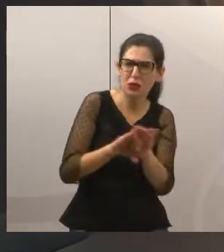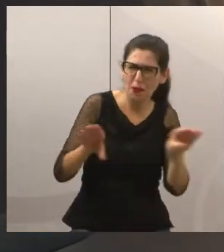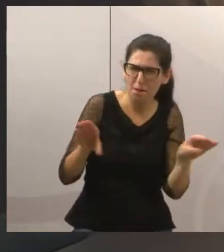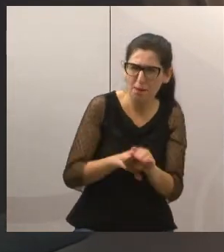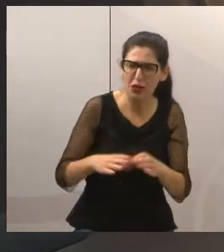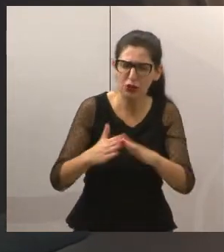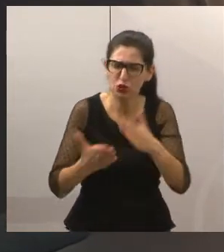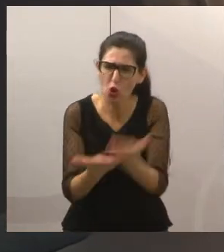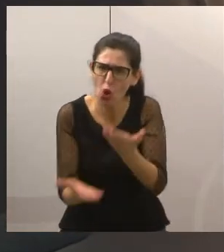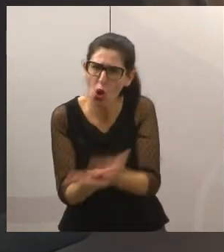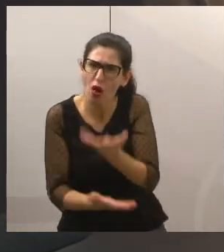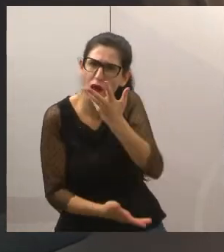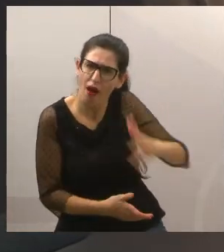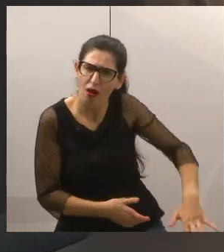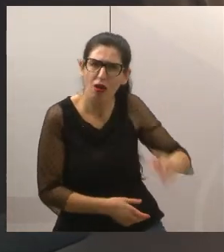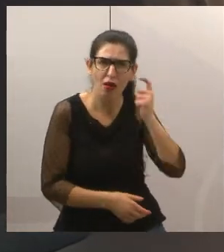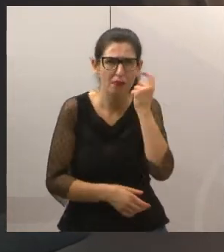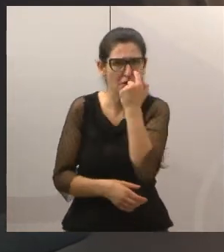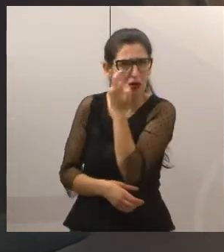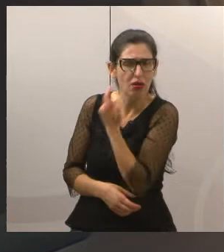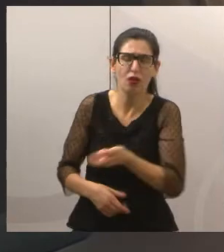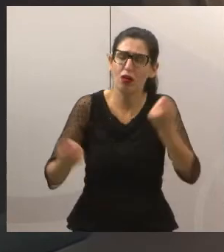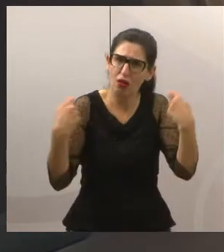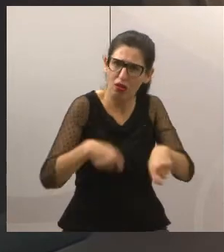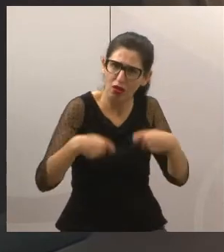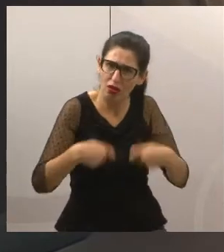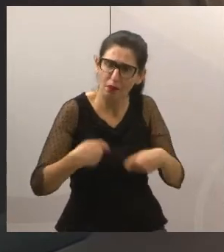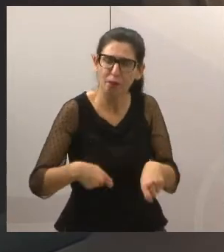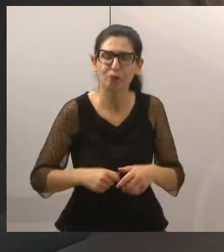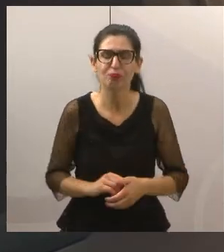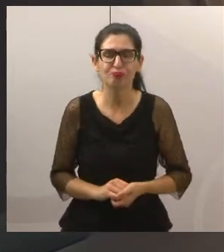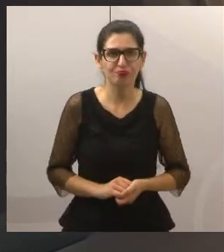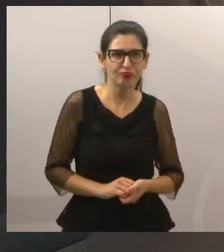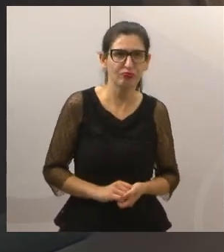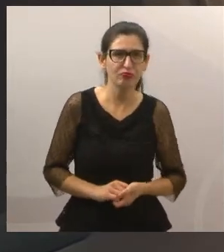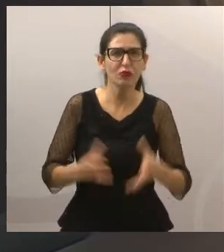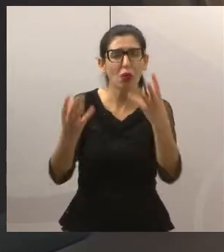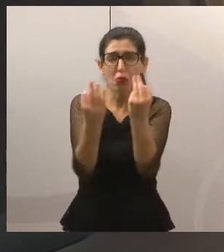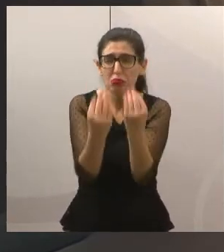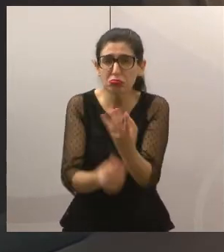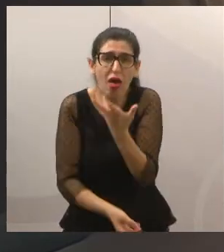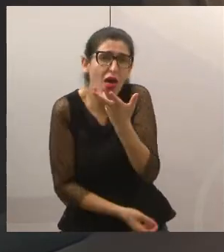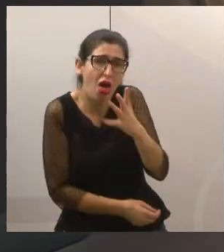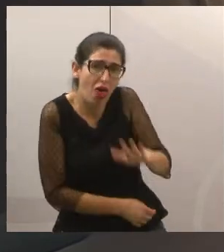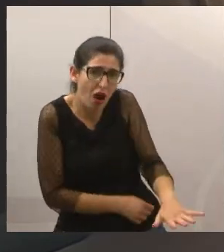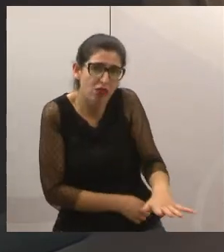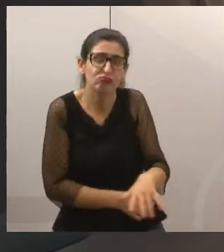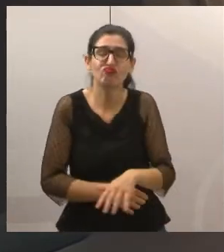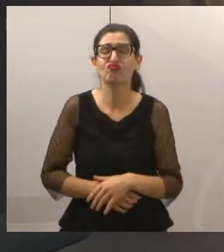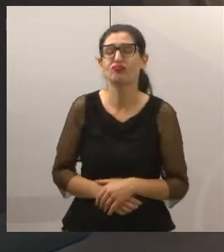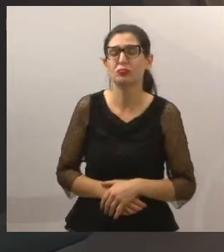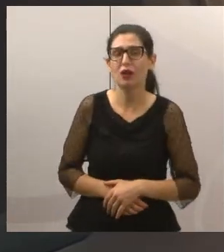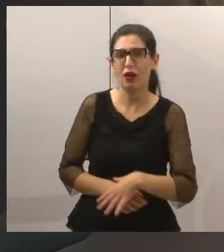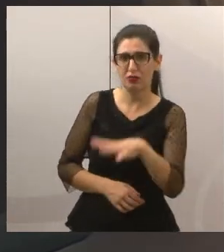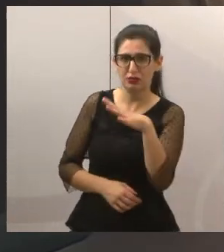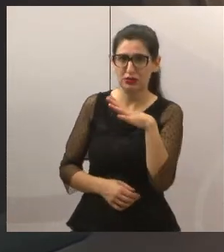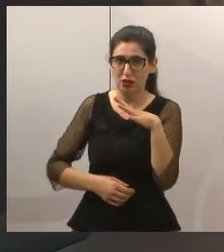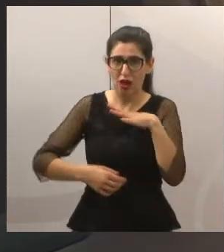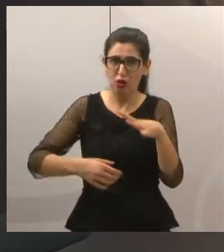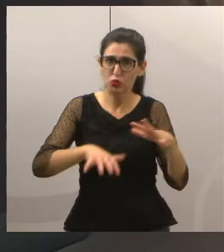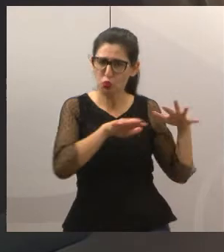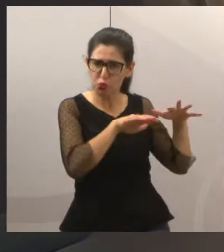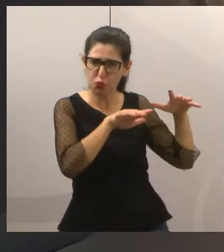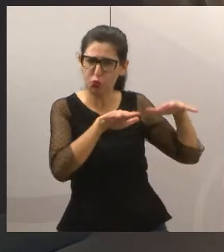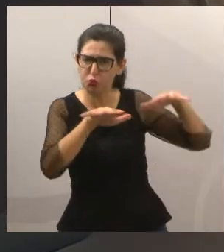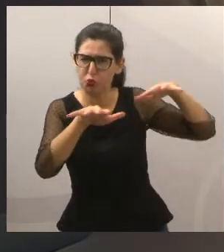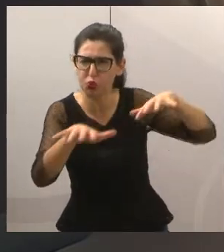Lua, que tanto precisa de creche do Parque Minha Lua, porque lá nós temos muita criança, entendeu, que vem para o centro da cidade, e essa creche vai